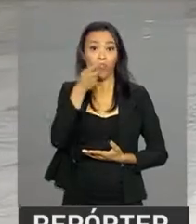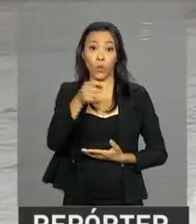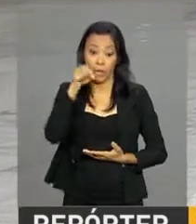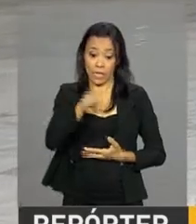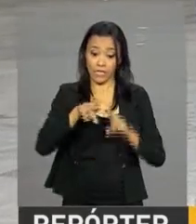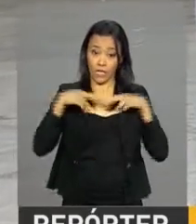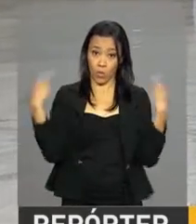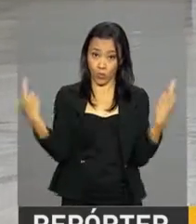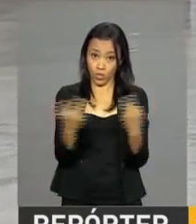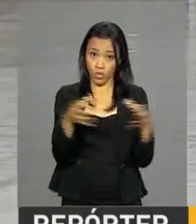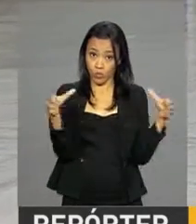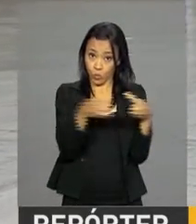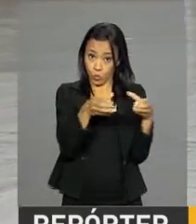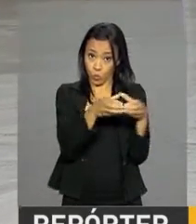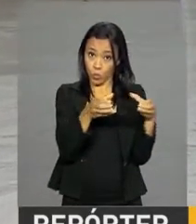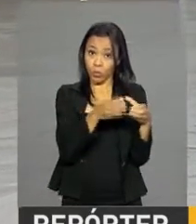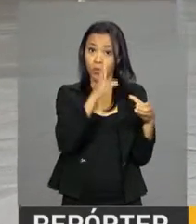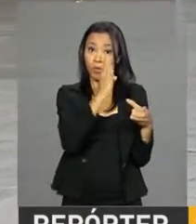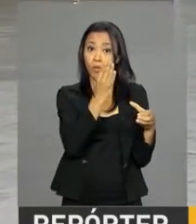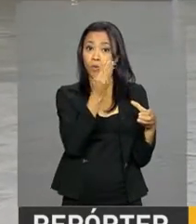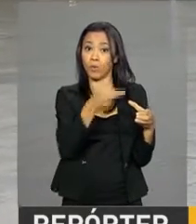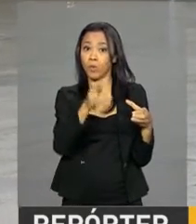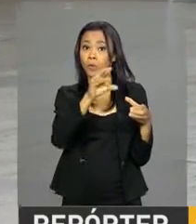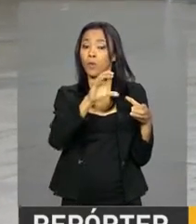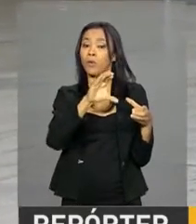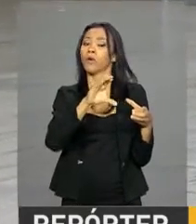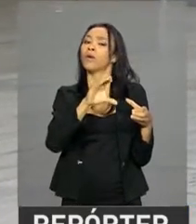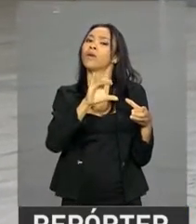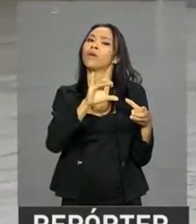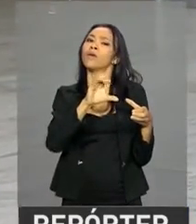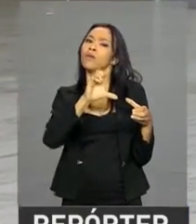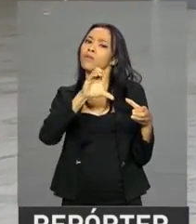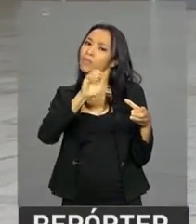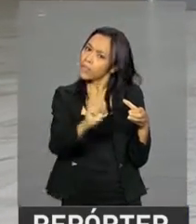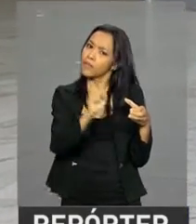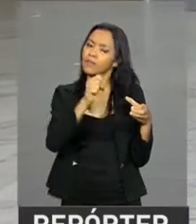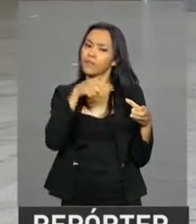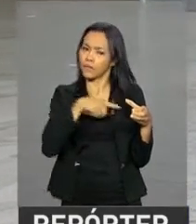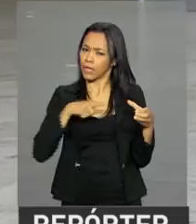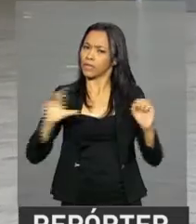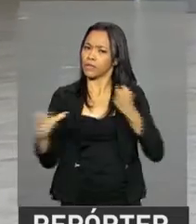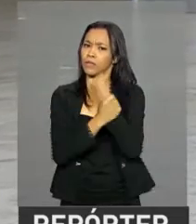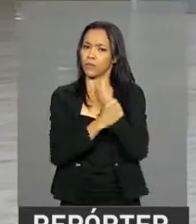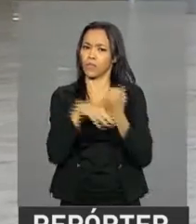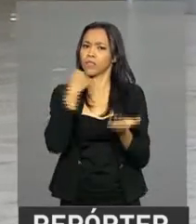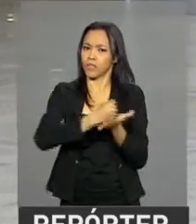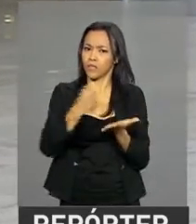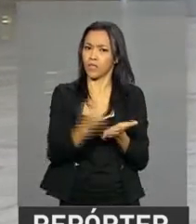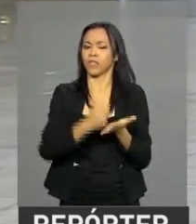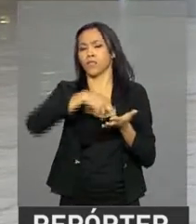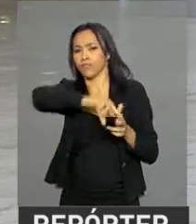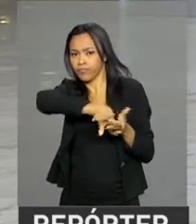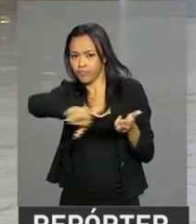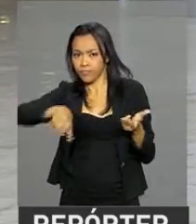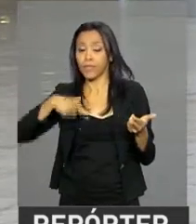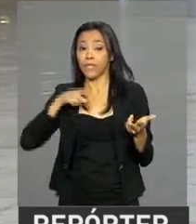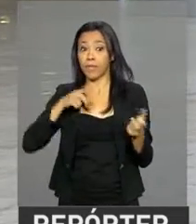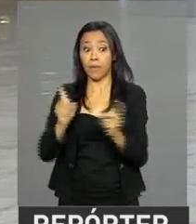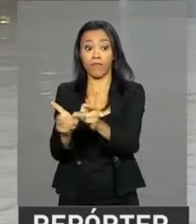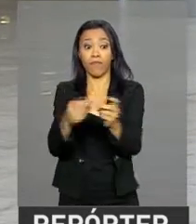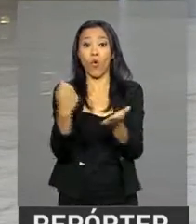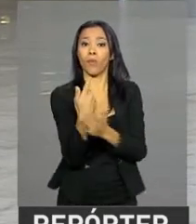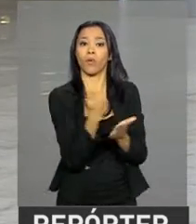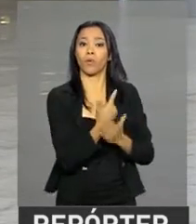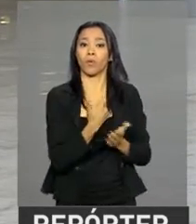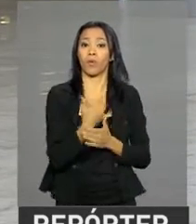cúpula do BRICS que os investidores vão encontrar o Brasil com estabilidade política, segurança jurídica e grande mercado consumidor e